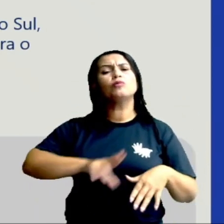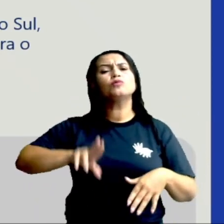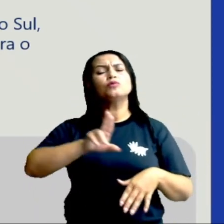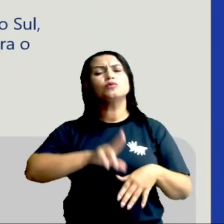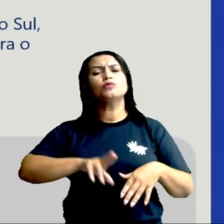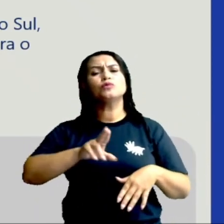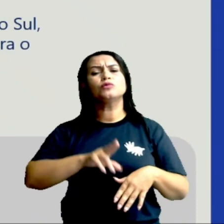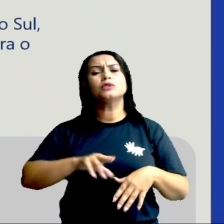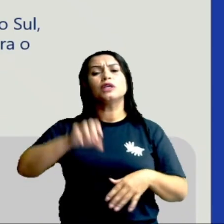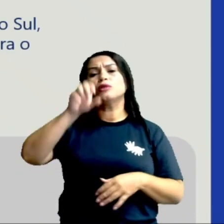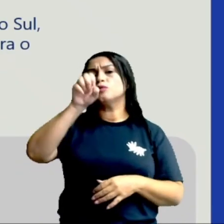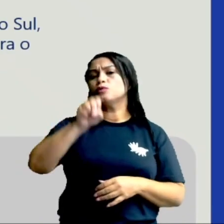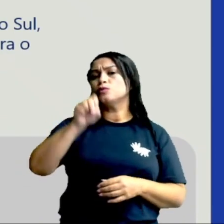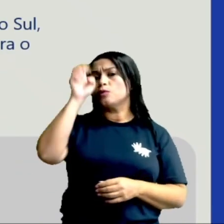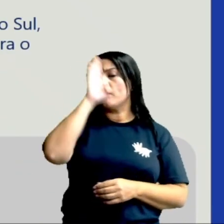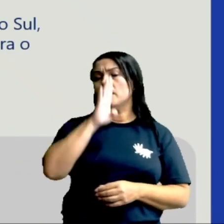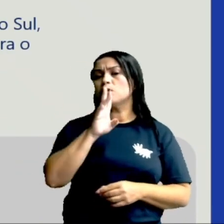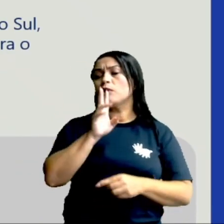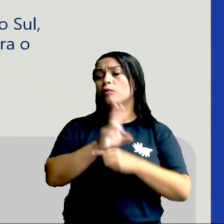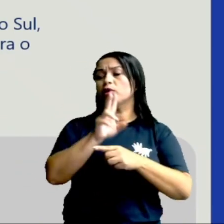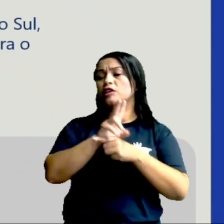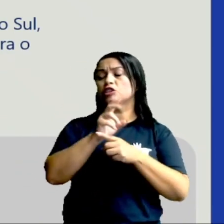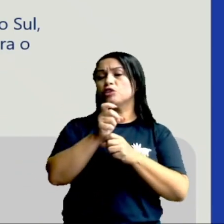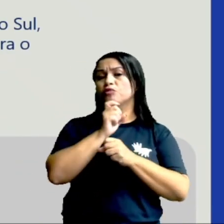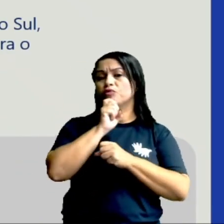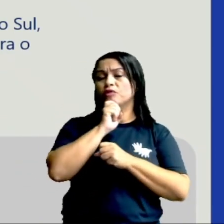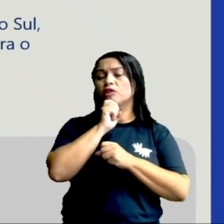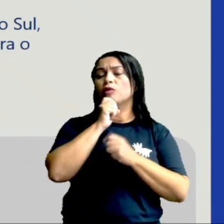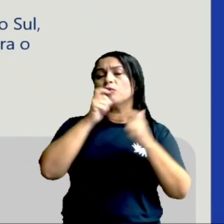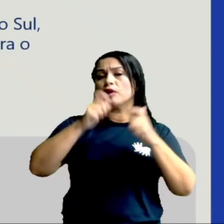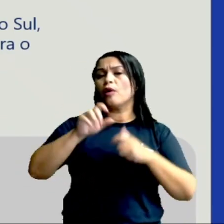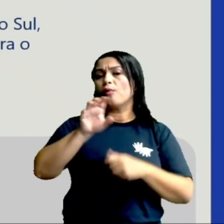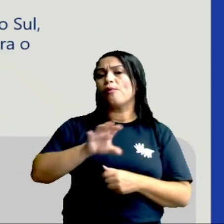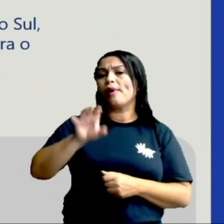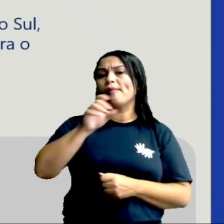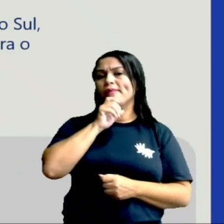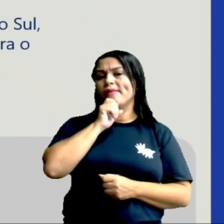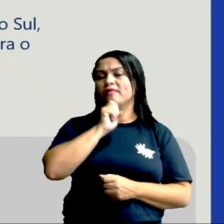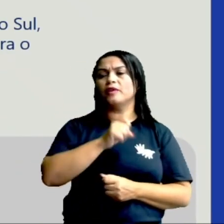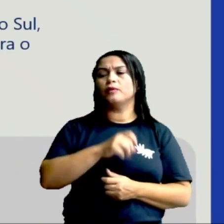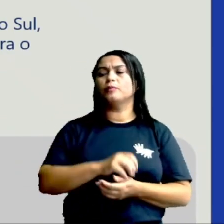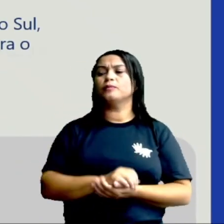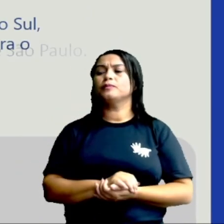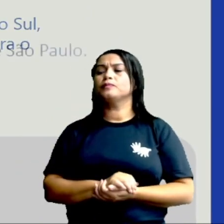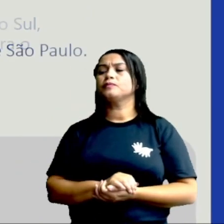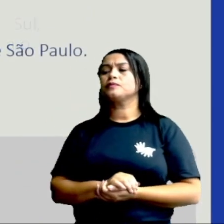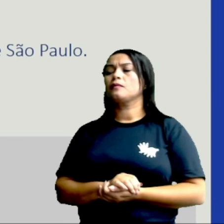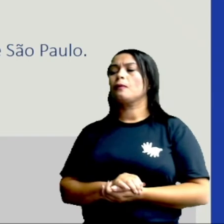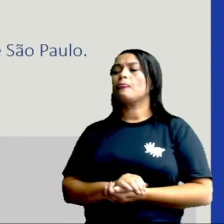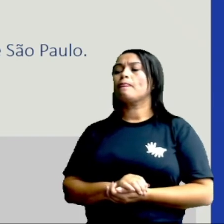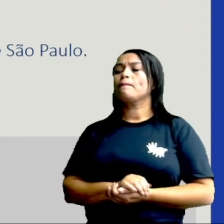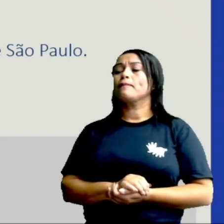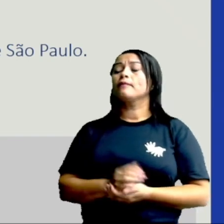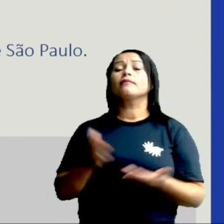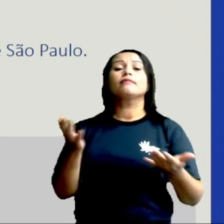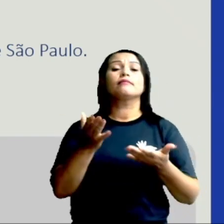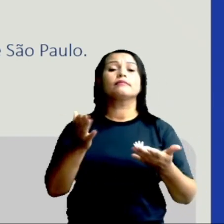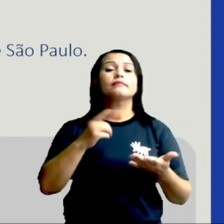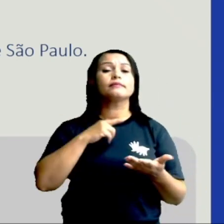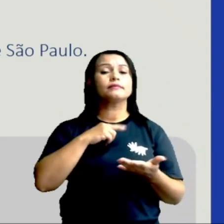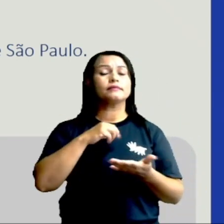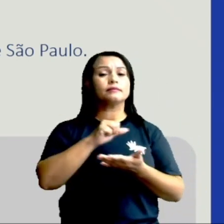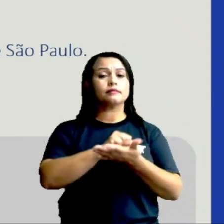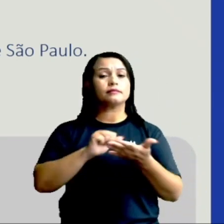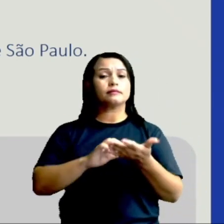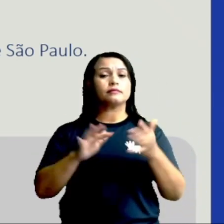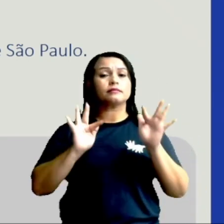do Brasil, como uma proteção para o frio, já que é uma região bem fria. E agora aqui para a